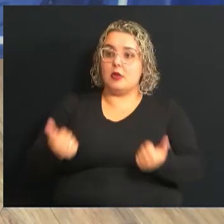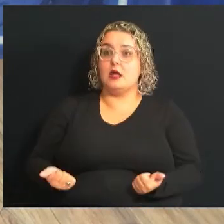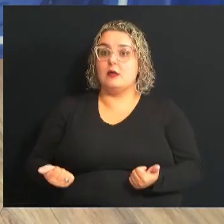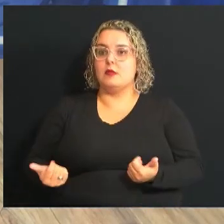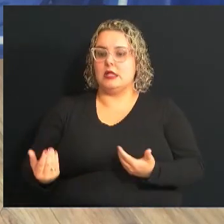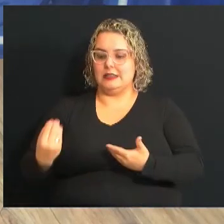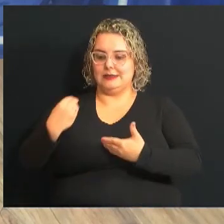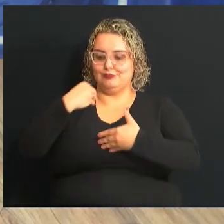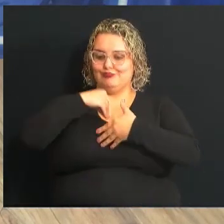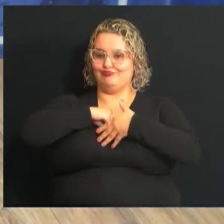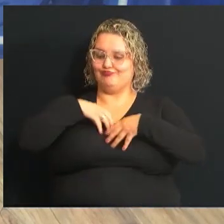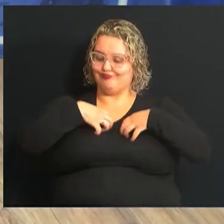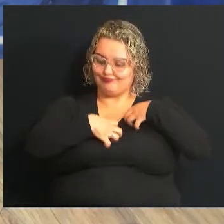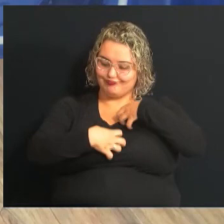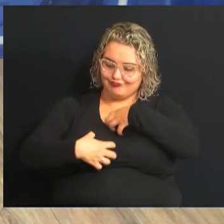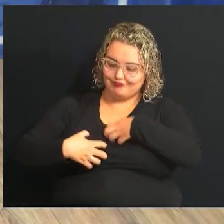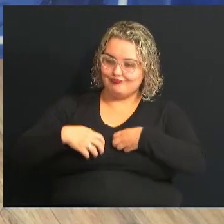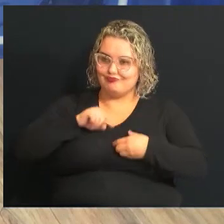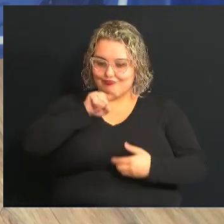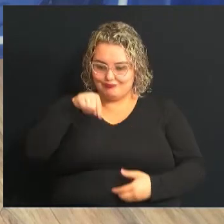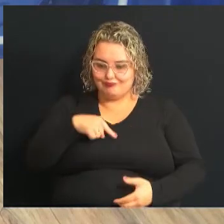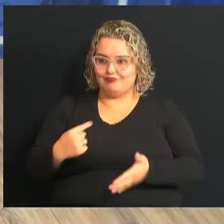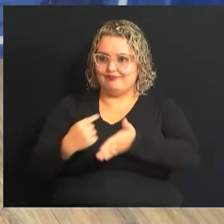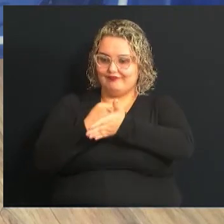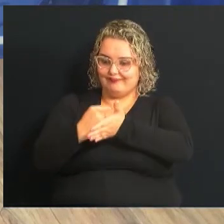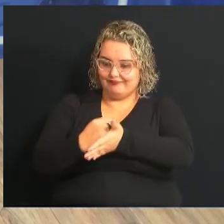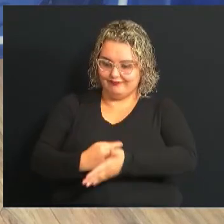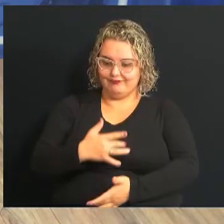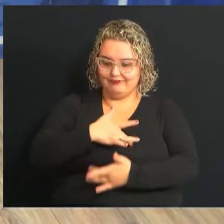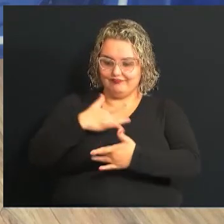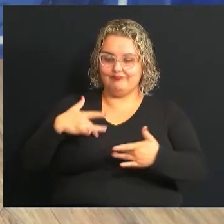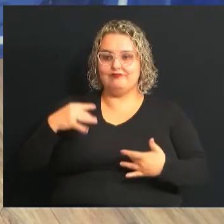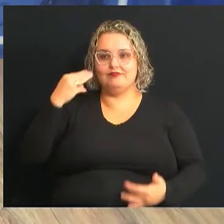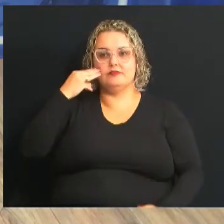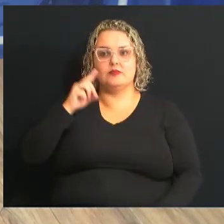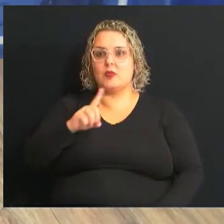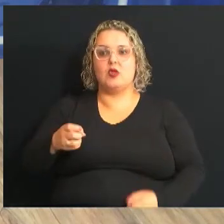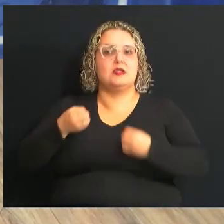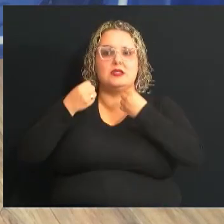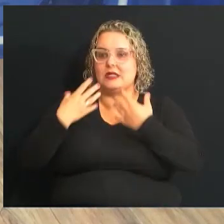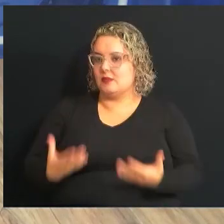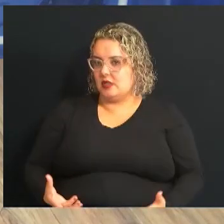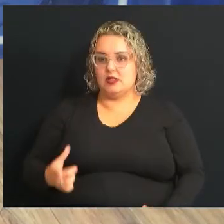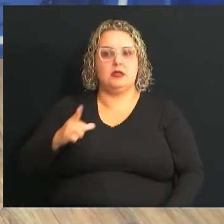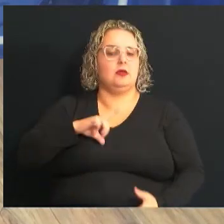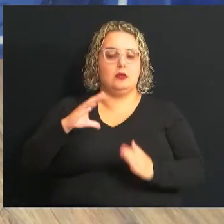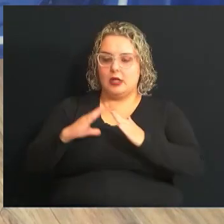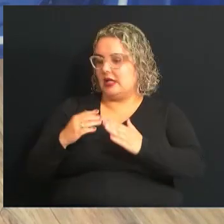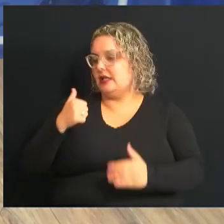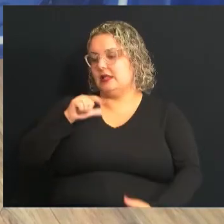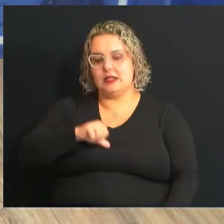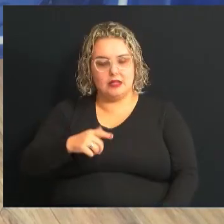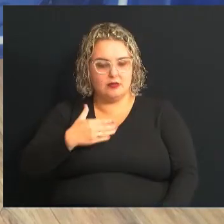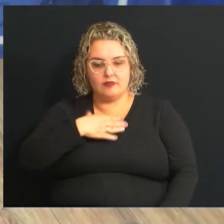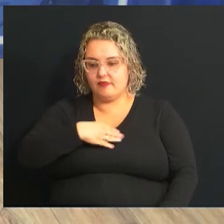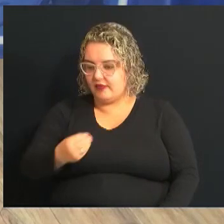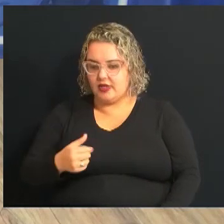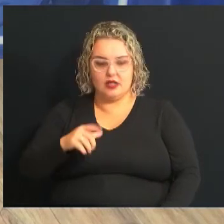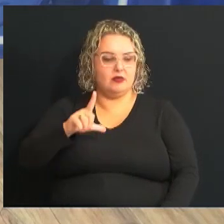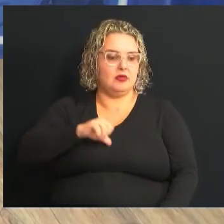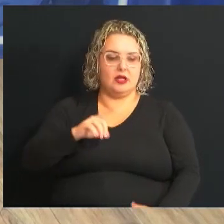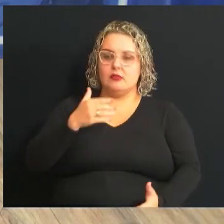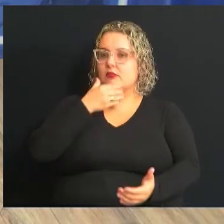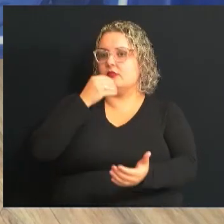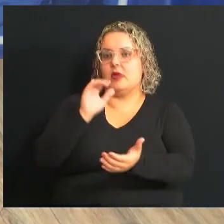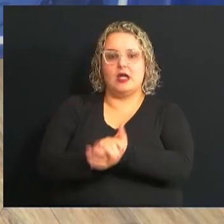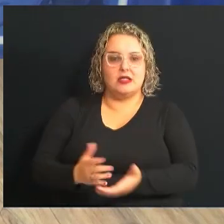internamente você tinha questionamentos, talvez a sua saúde mental não estava boa mesmo tendo caso, casa, tem do filho, tem do marido, tem do emprego.